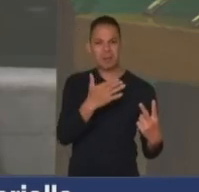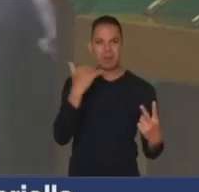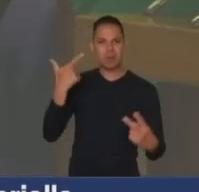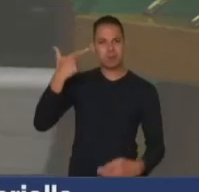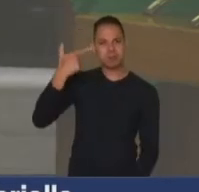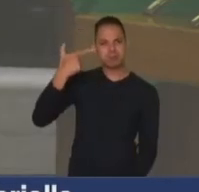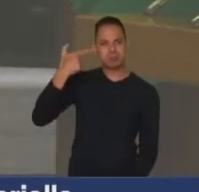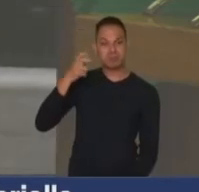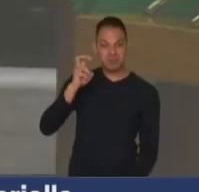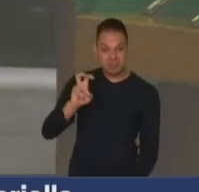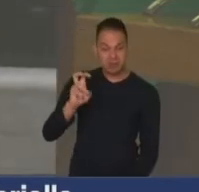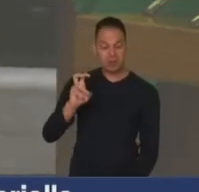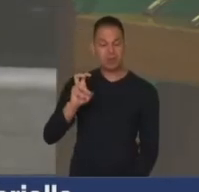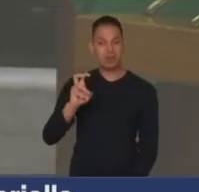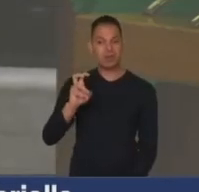cabeça,